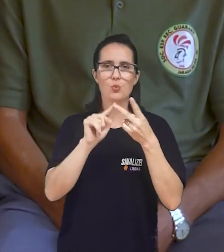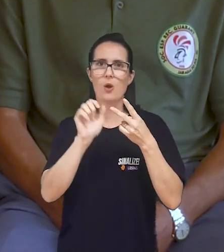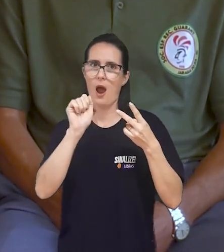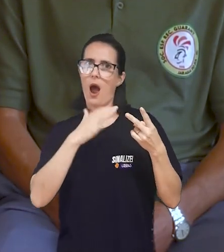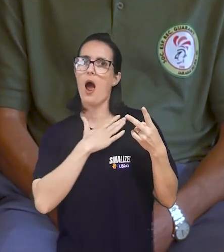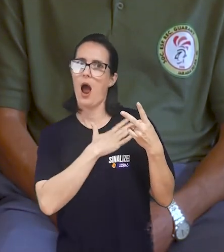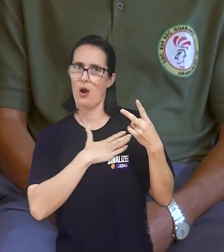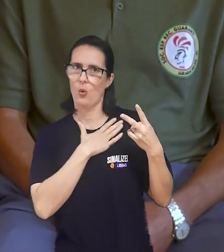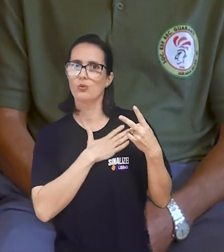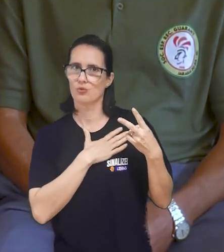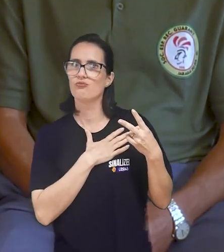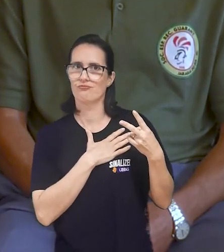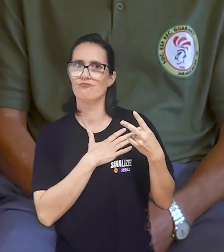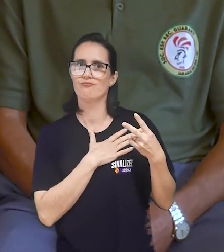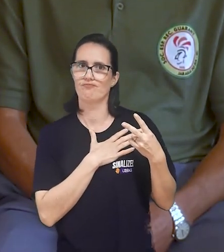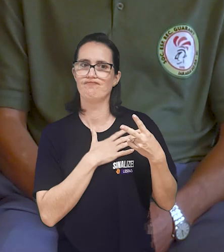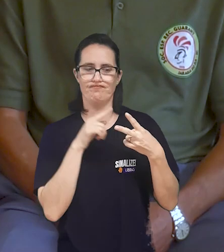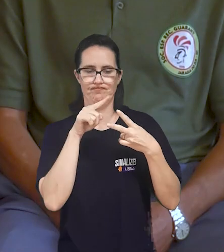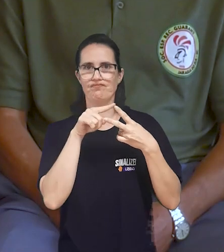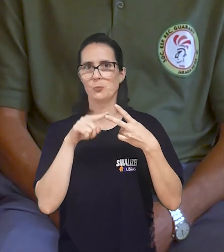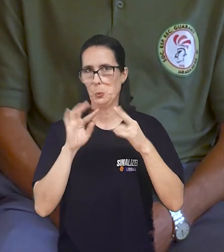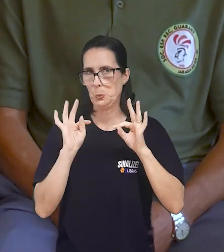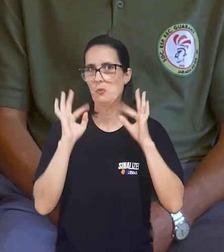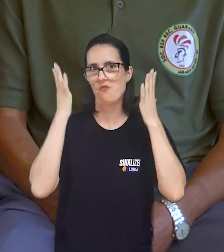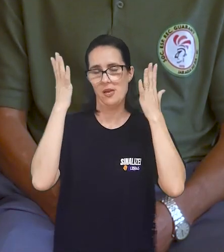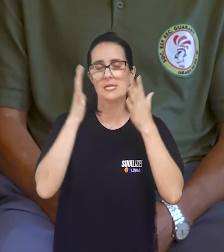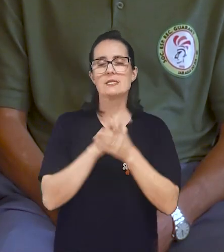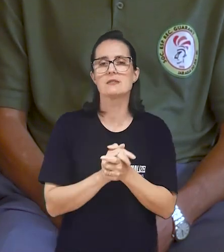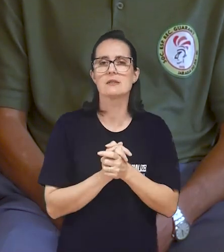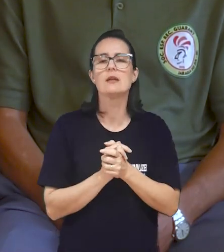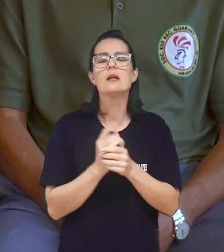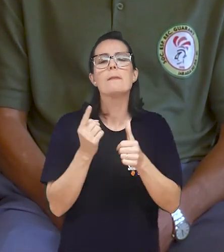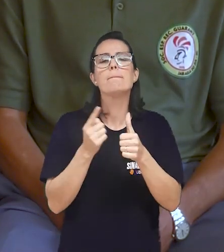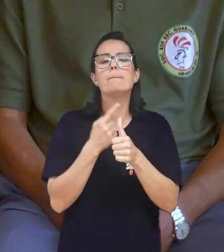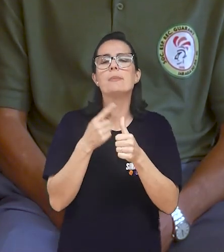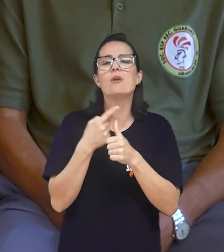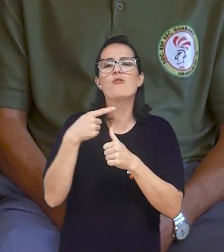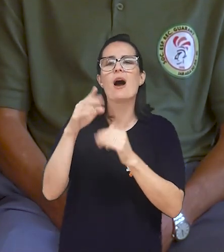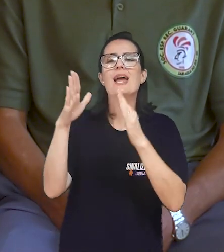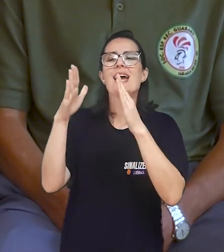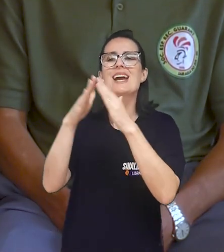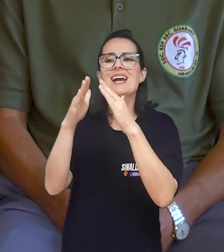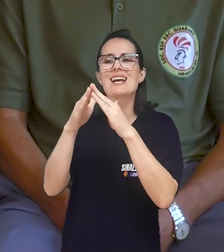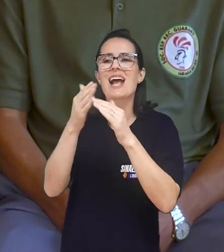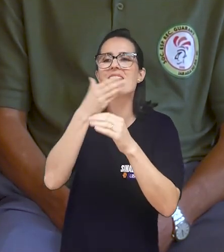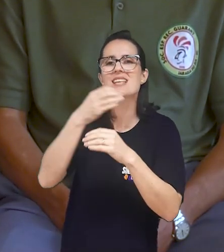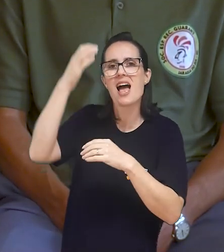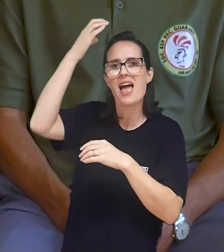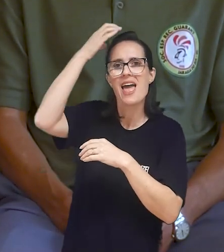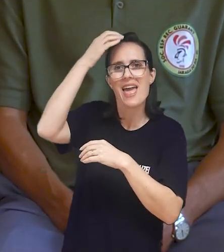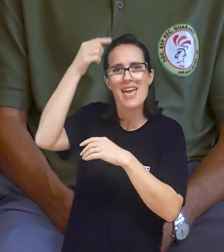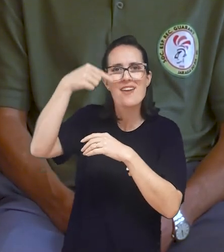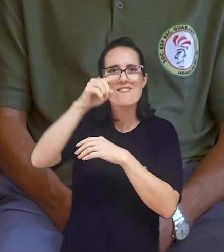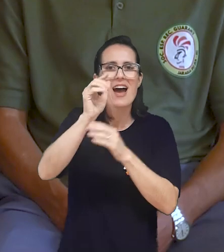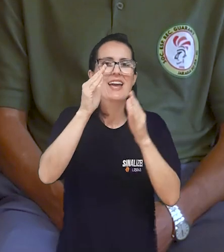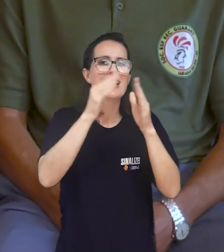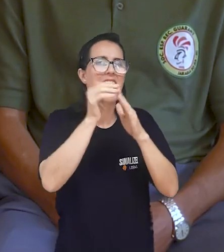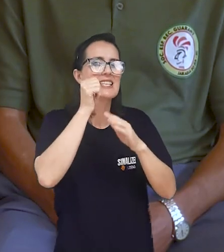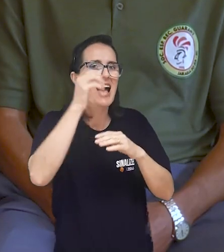é em abril e a outra em agosto. Faz-se a busca das majestades, retorna ao salão,